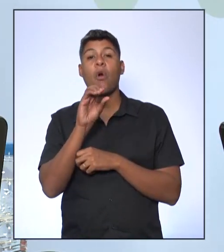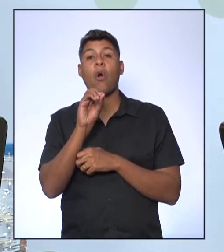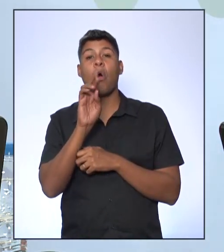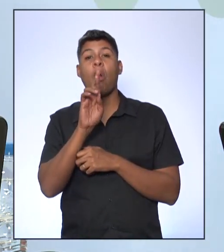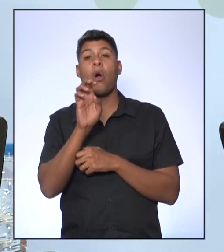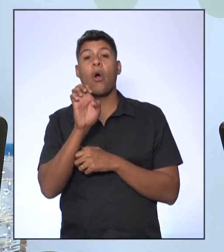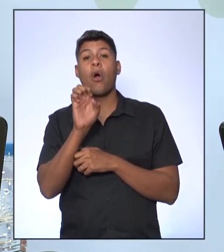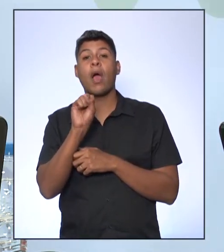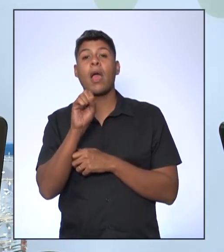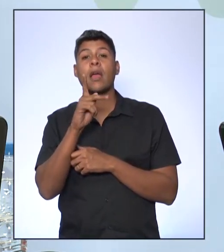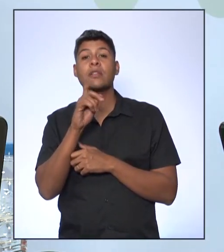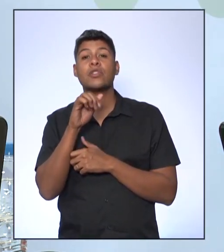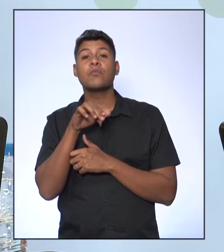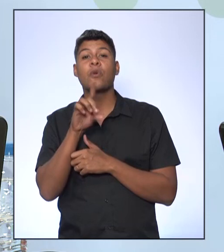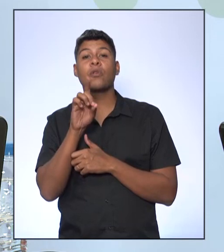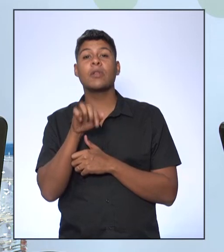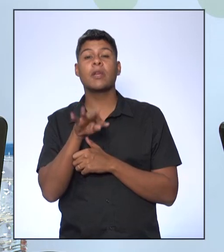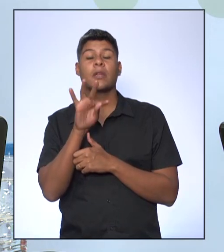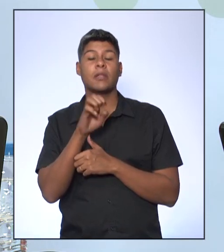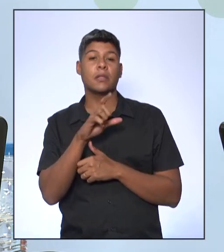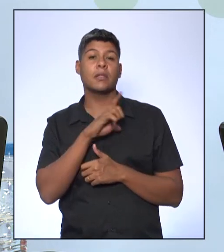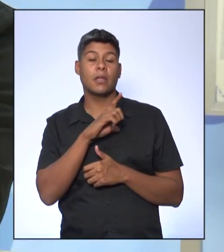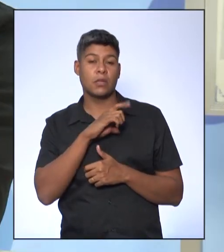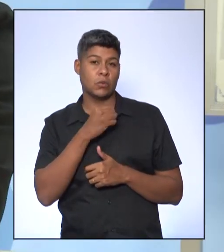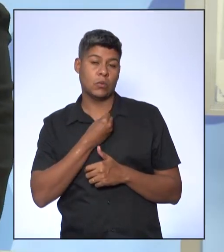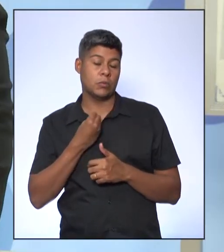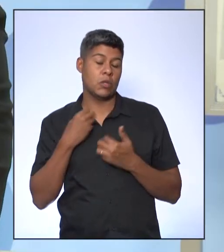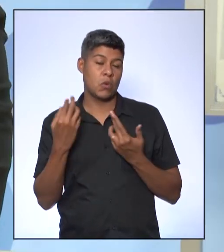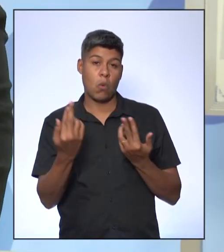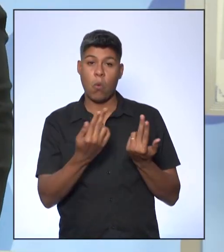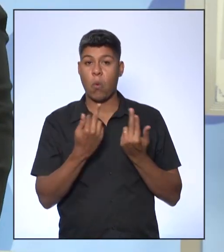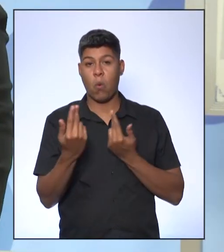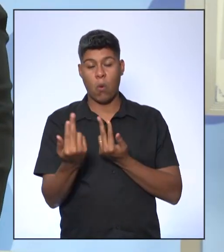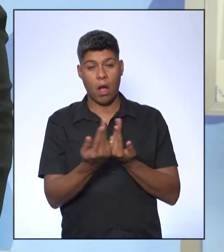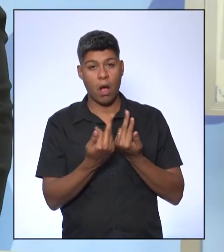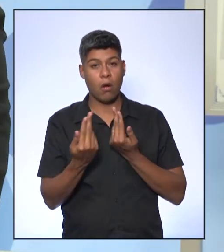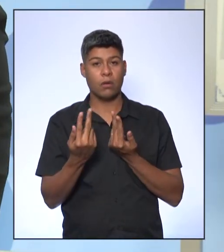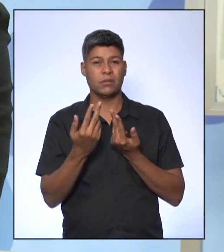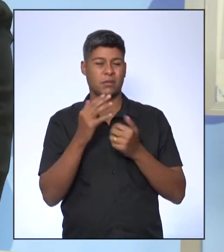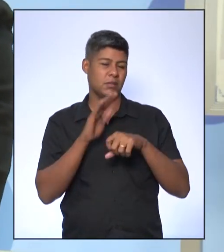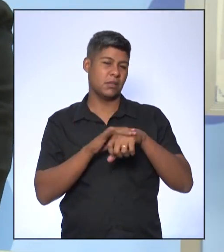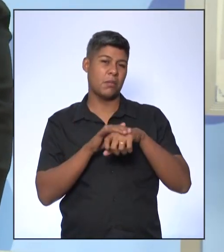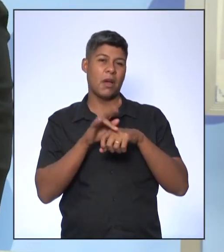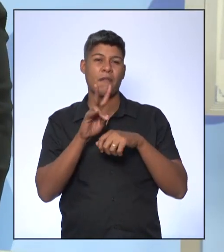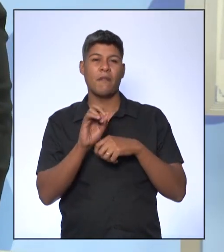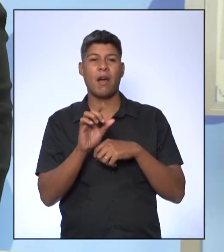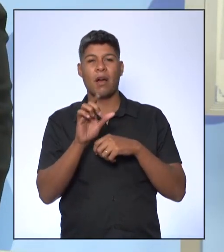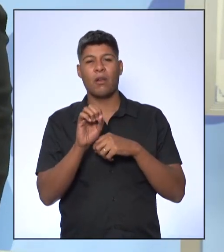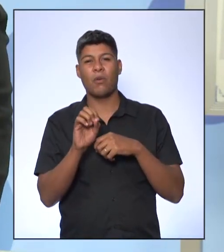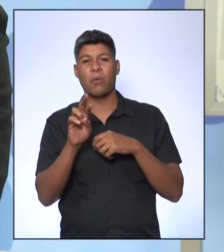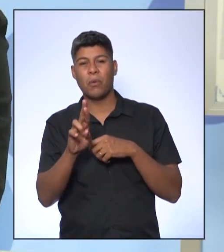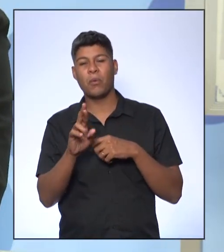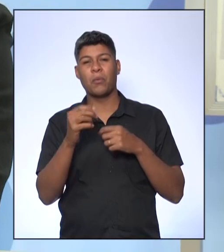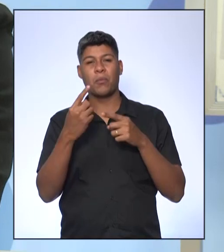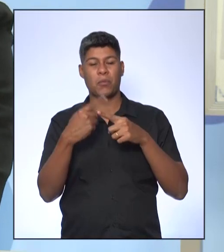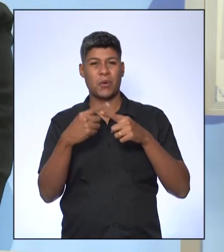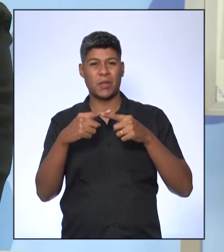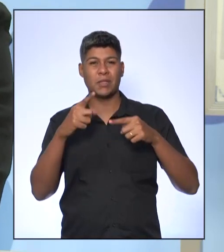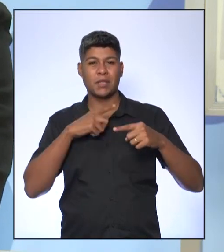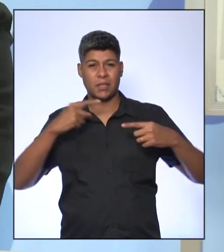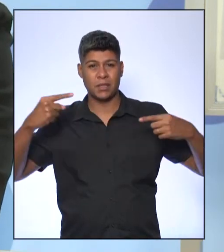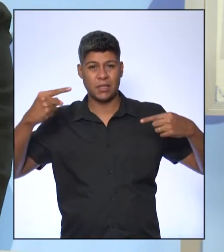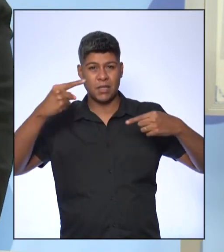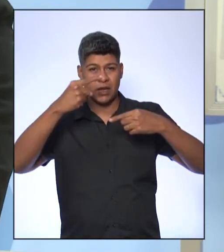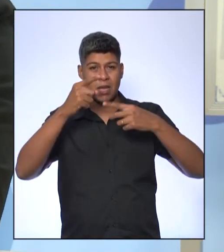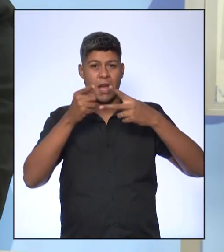correspondentes ou congruentes, eles possuem o mesmo valor. Isso mesmo, eles sempre vão possuir o mesmo valor por ter uma correspondência. Os valores de